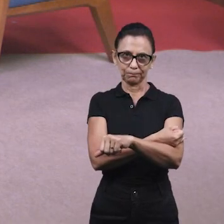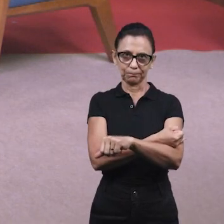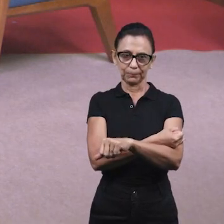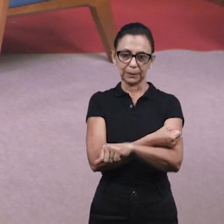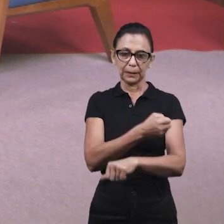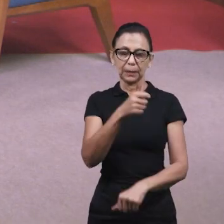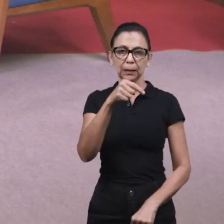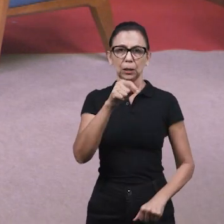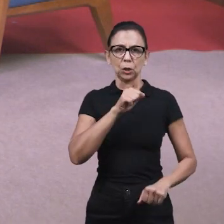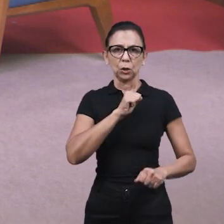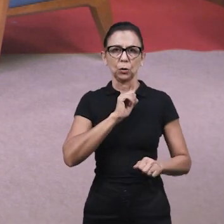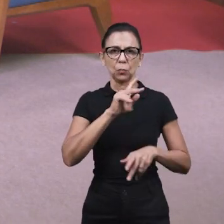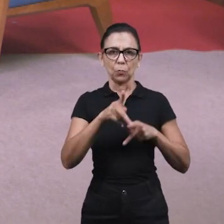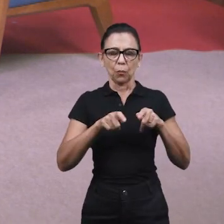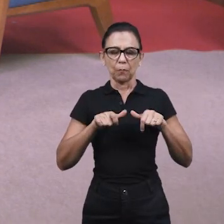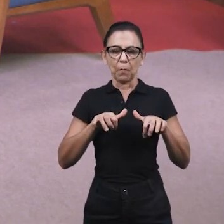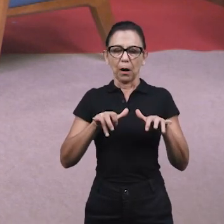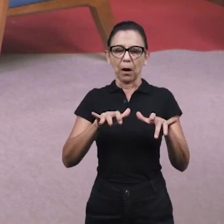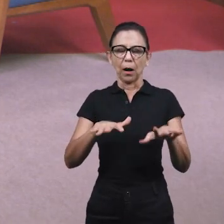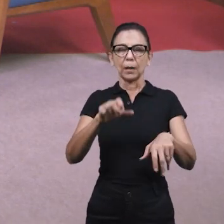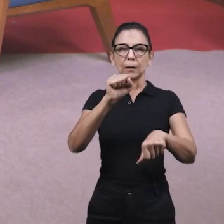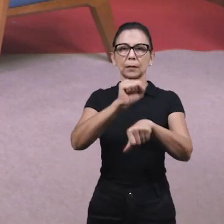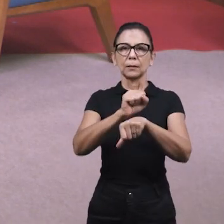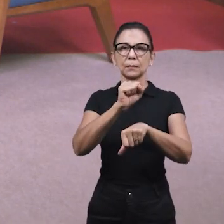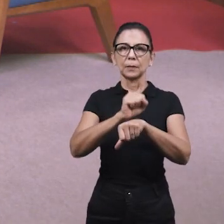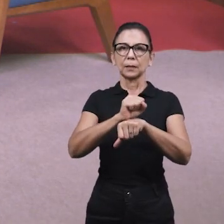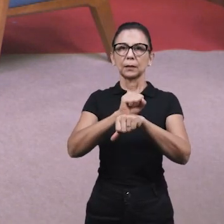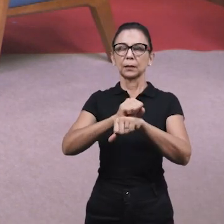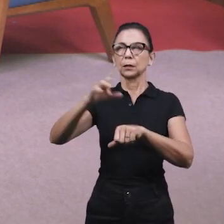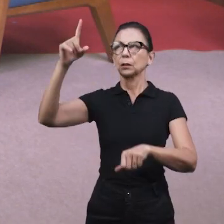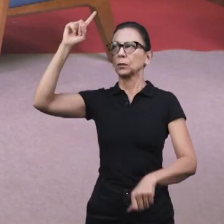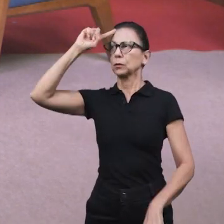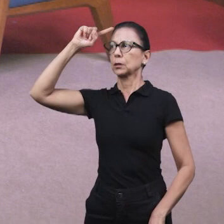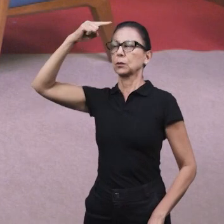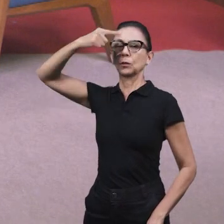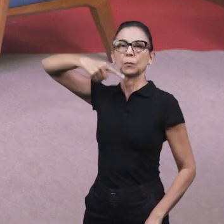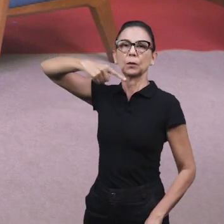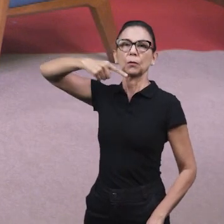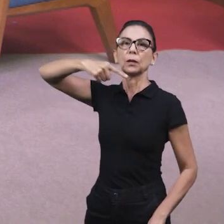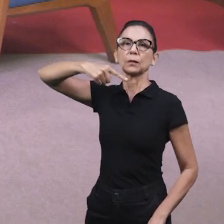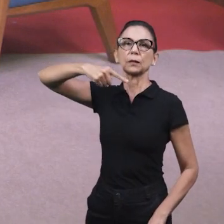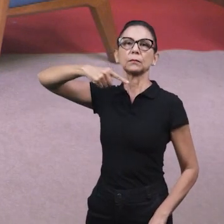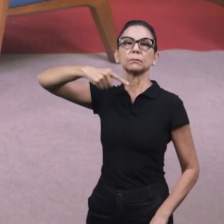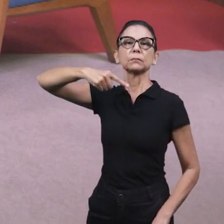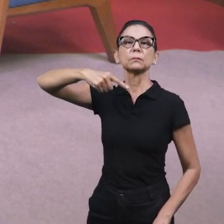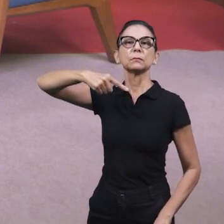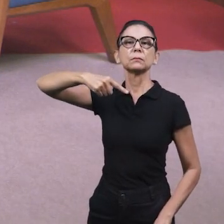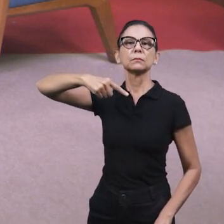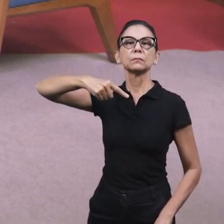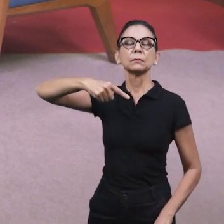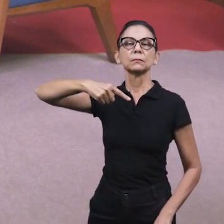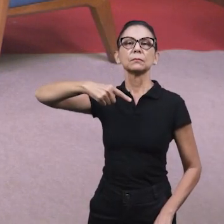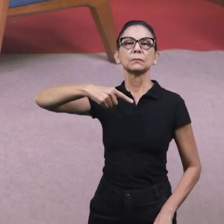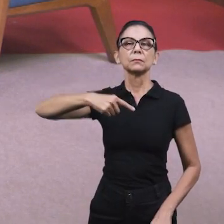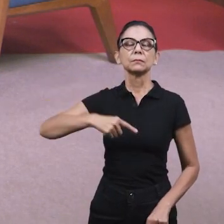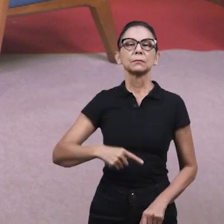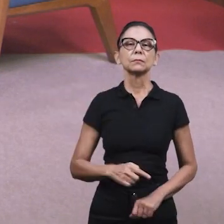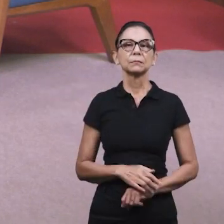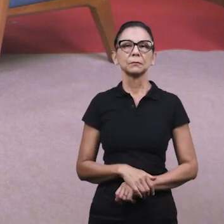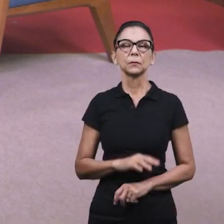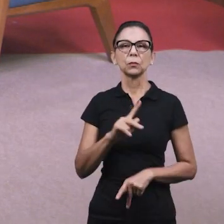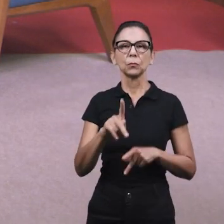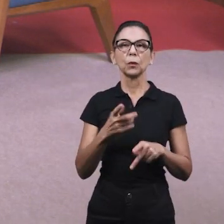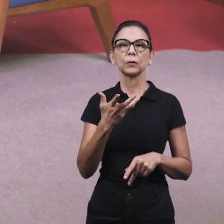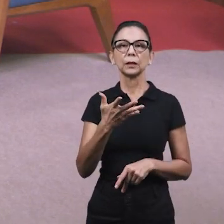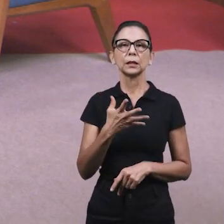uma ordem, de um momento, de uma passagem. A igreja toma posse da promessa. Toma posse da promessa.